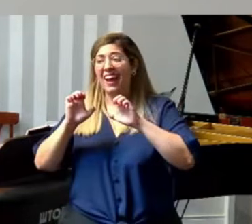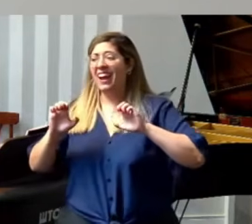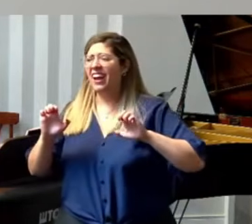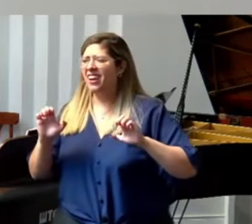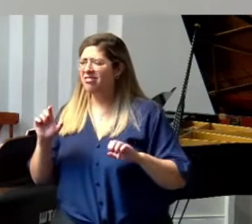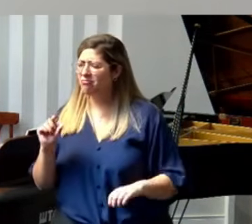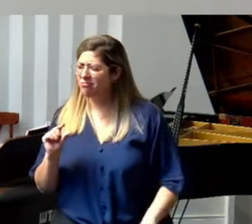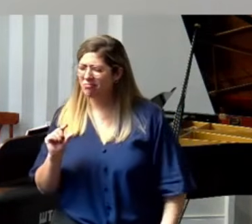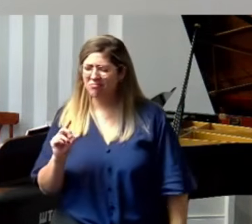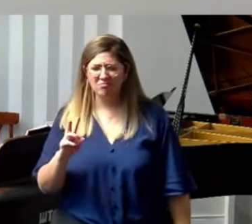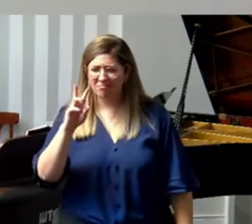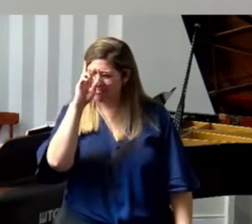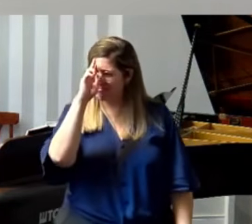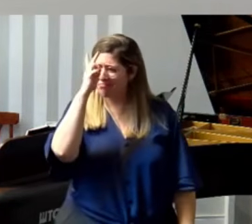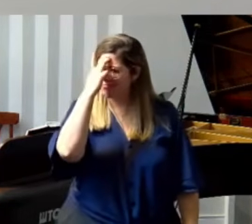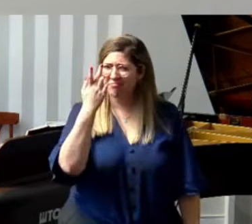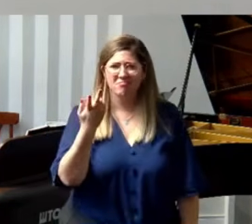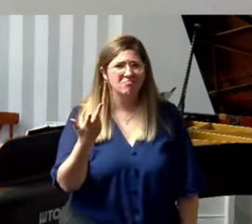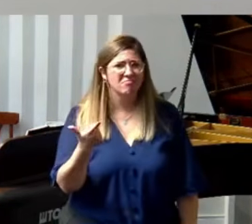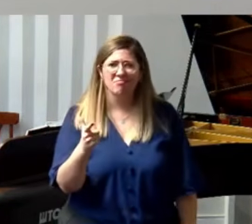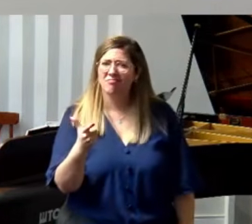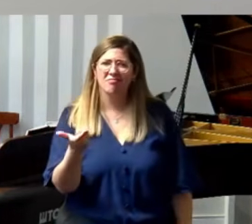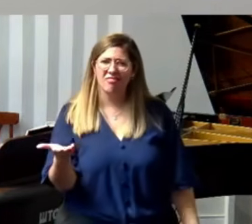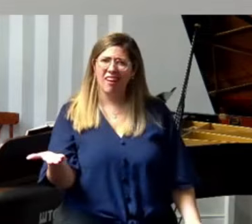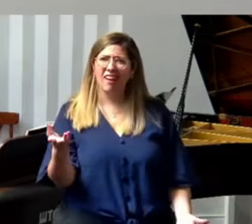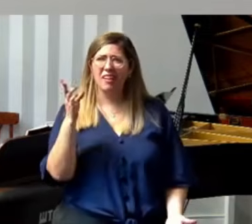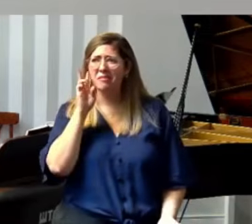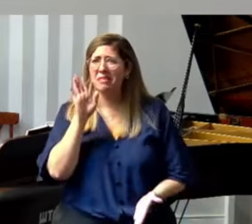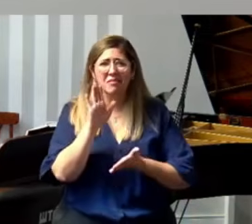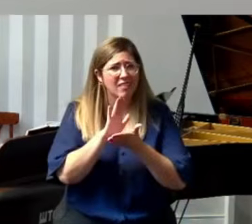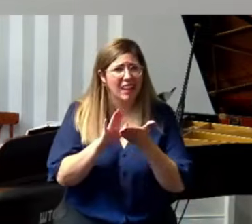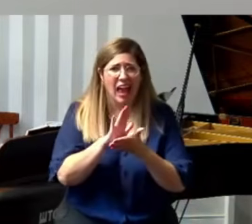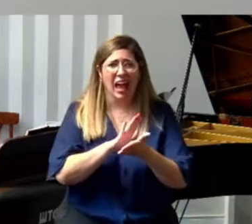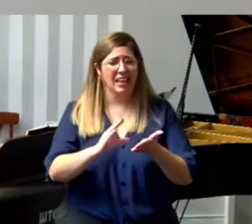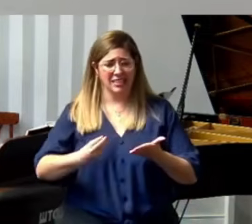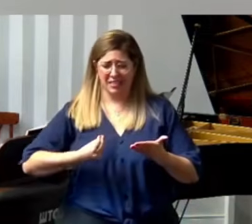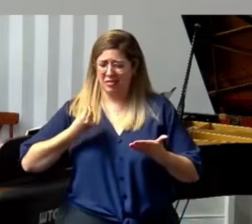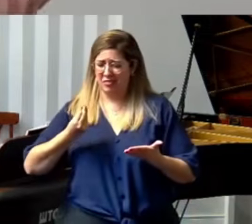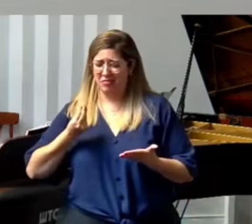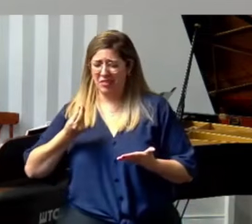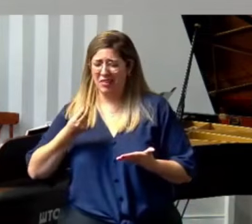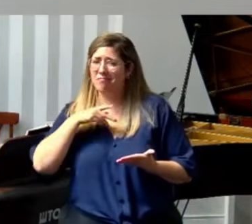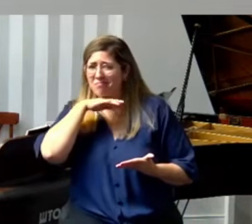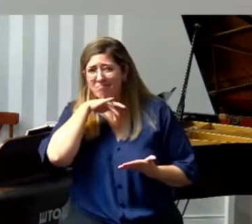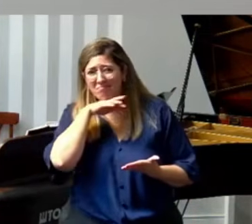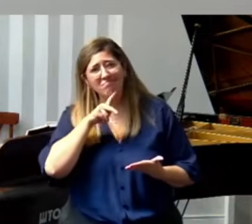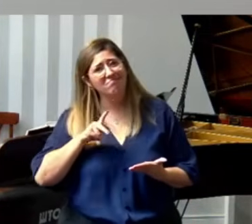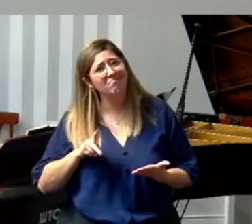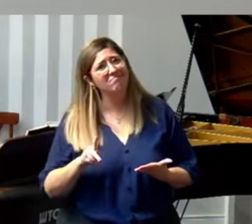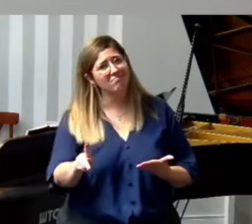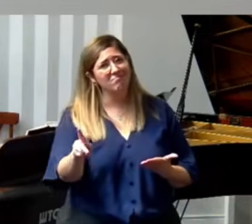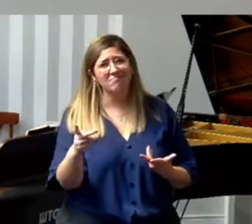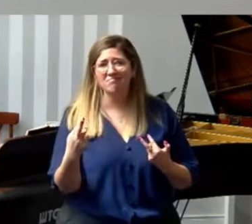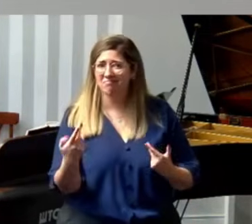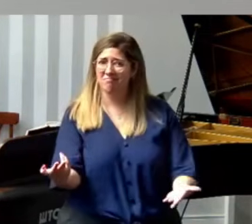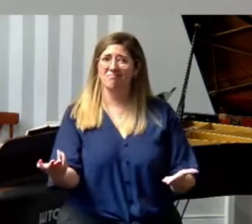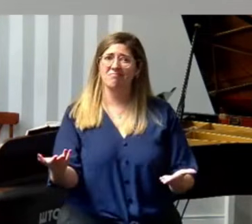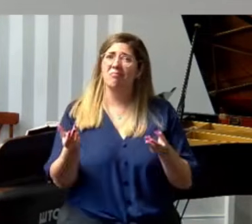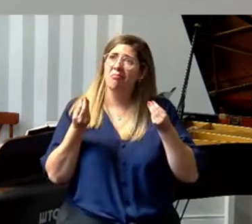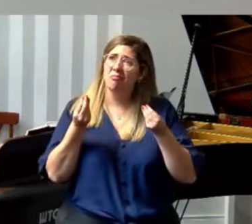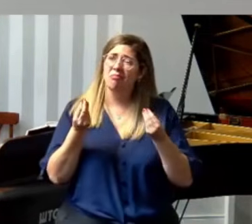pessoas não se convertem. E prego e a pessoa não muda de vida, eu acompanho e continuo da mesma